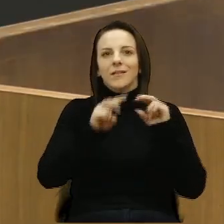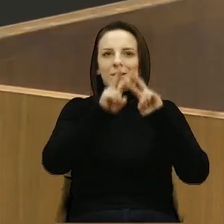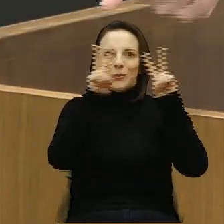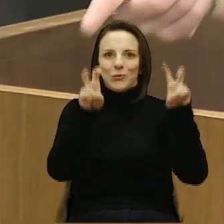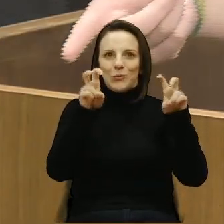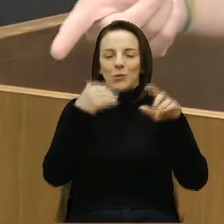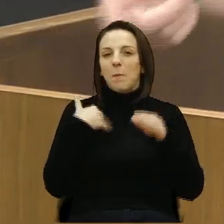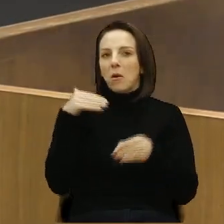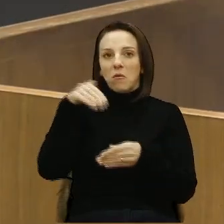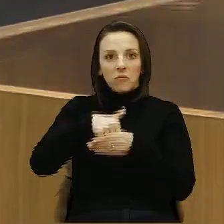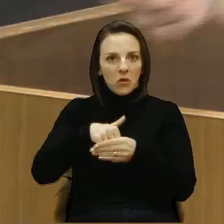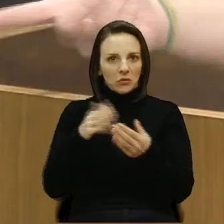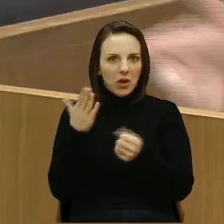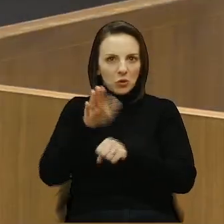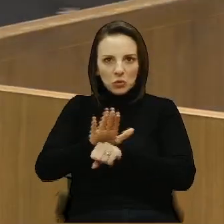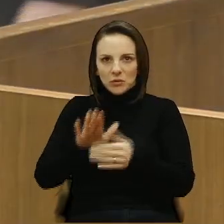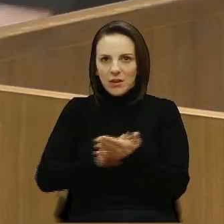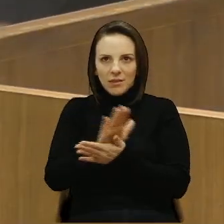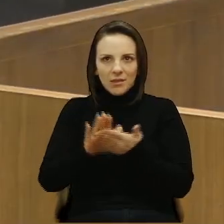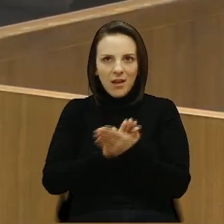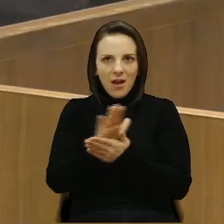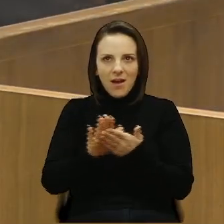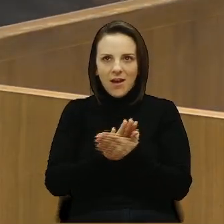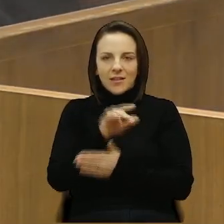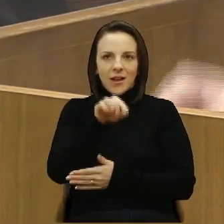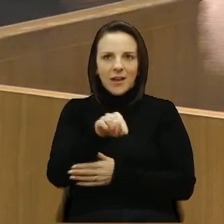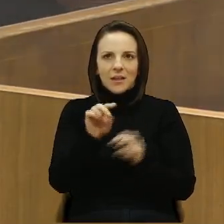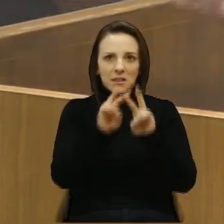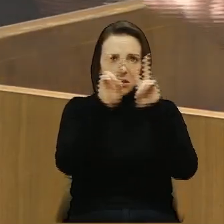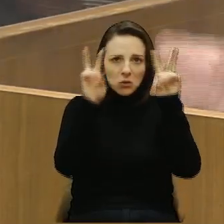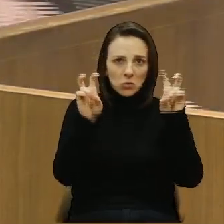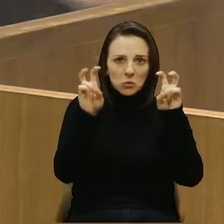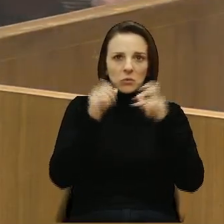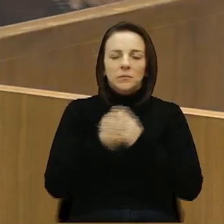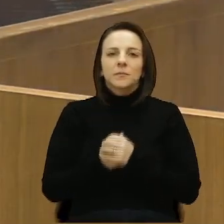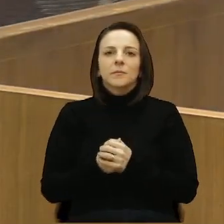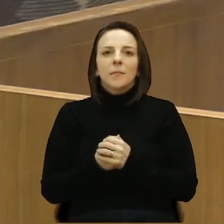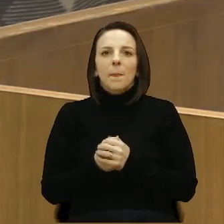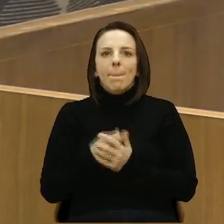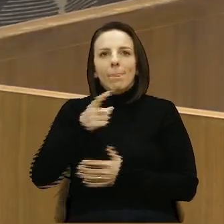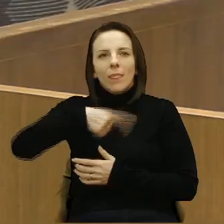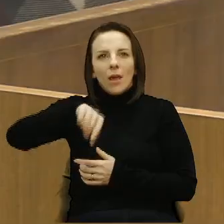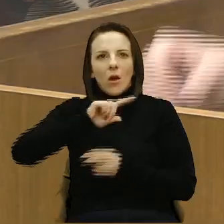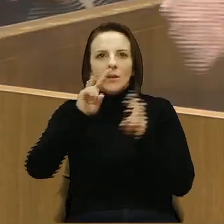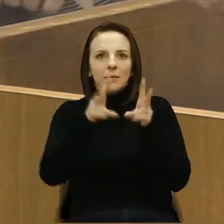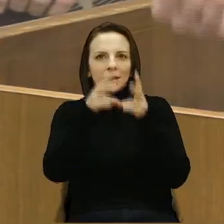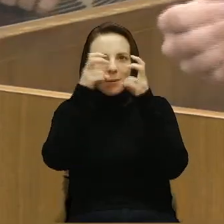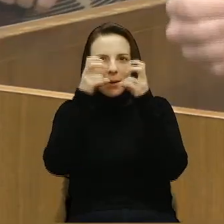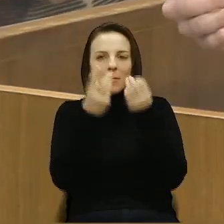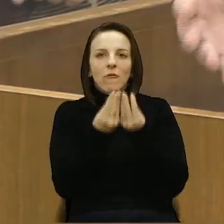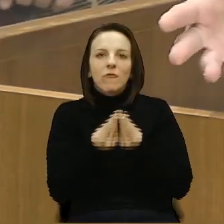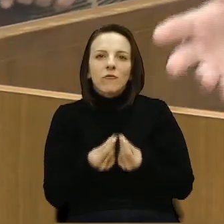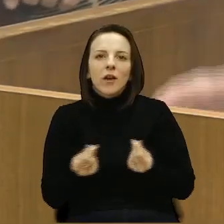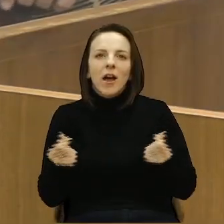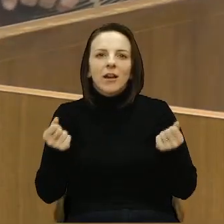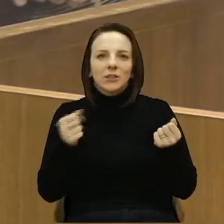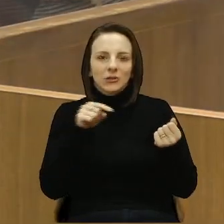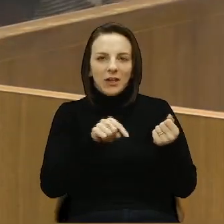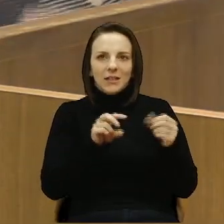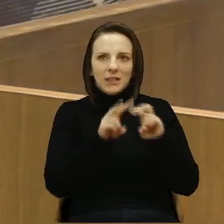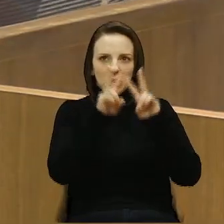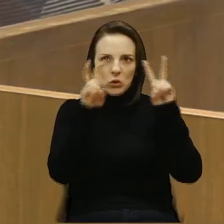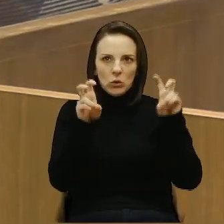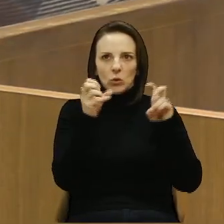voto não ia ajudar em nada para aprovar ou não essa questão. Nós percebemos uma fragilidade da base, que se de fato essa matéria